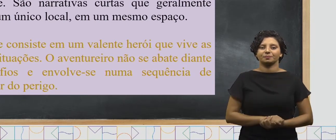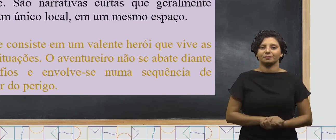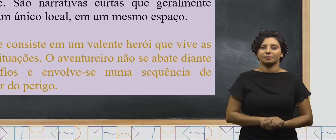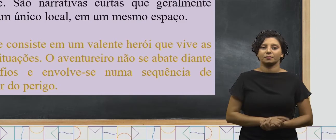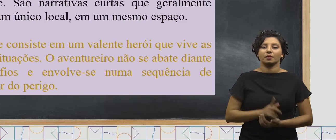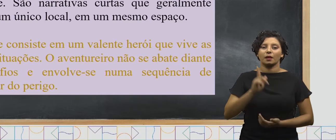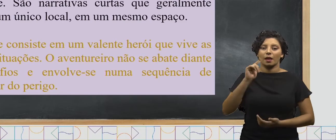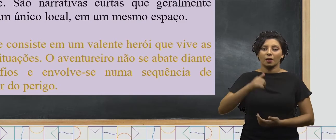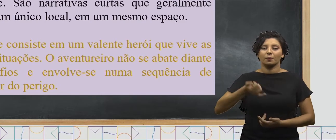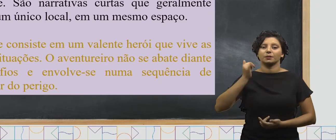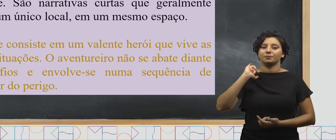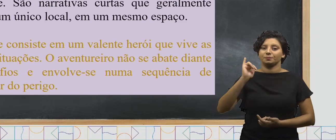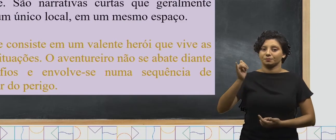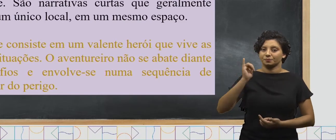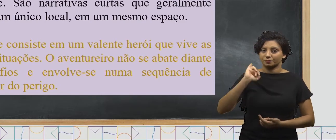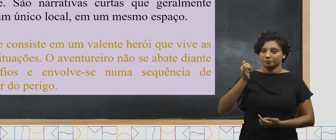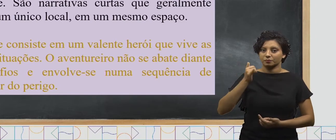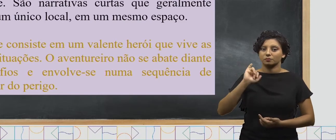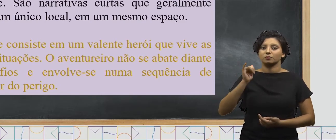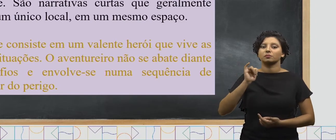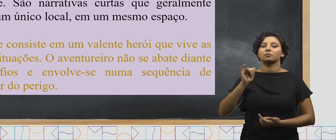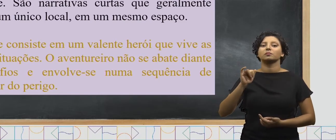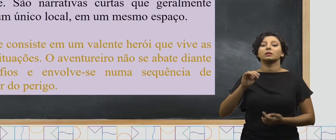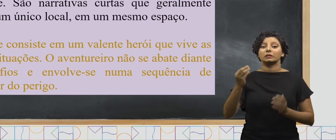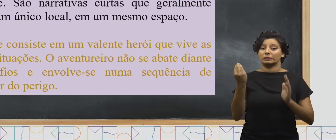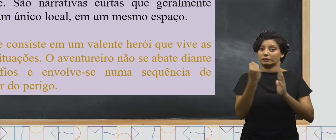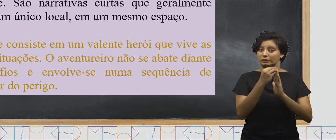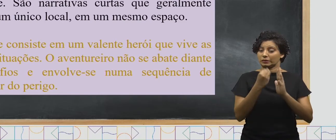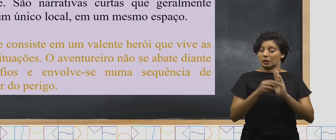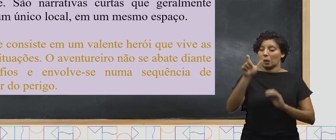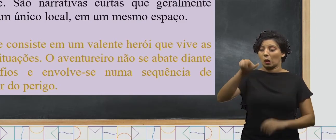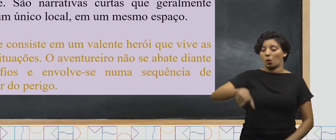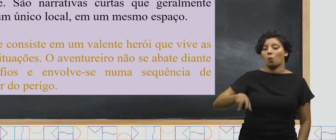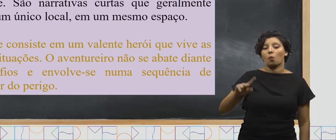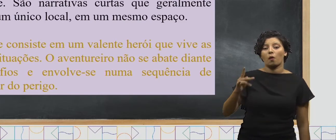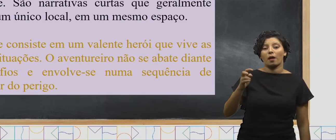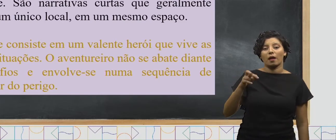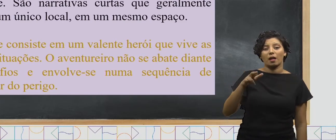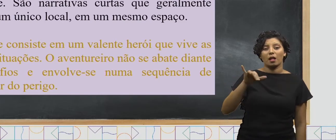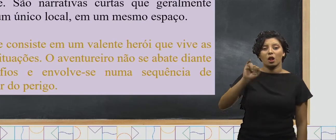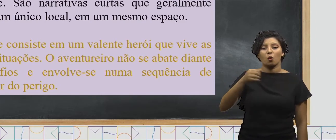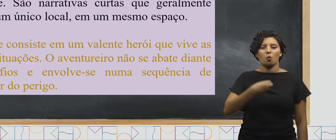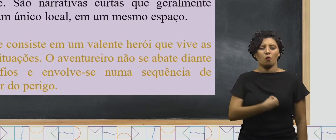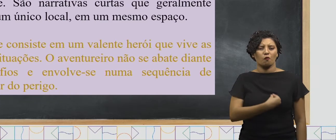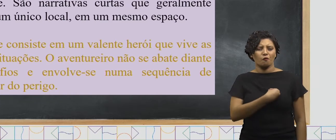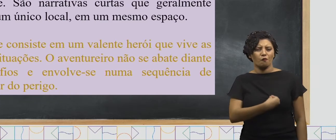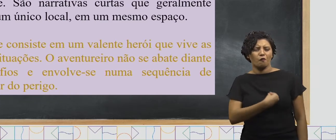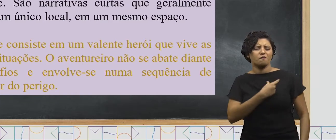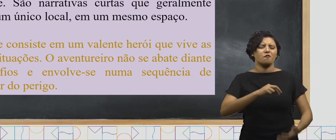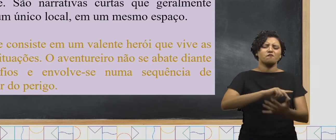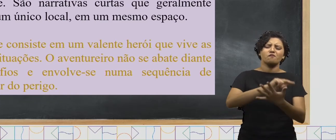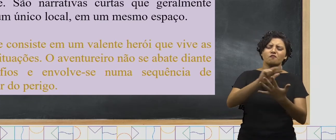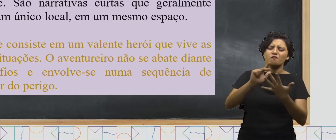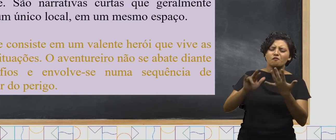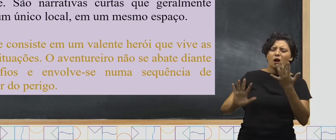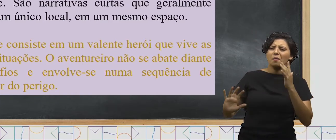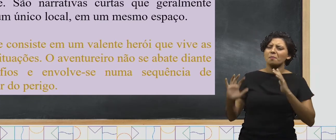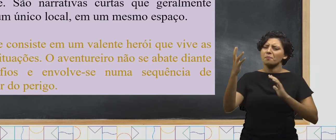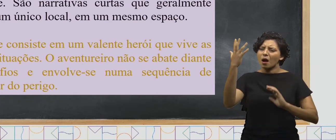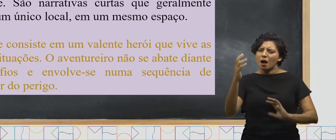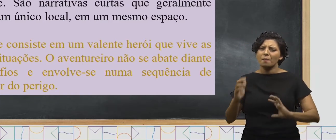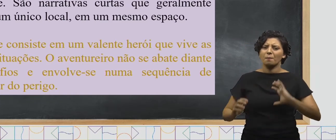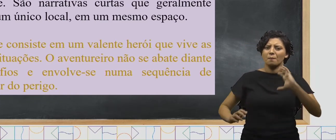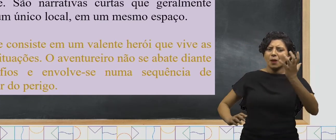aventura. É uma narrativa que consiste em um valente herói que vive as mais